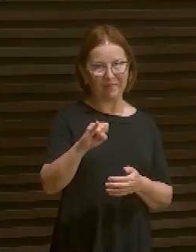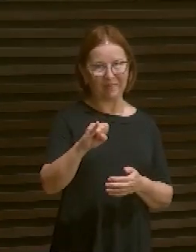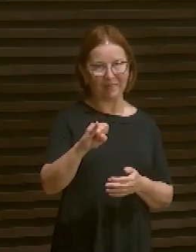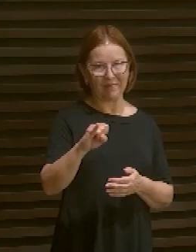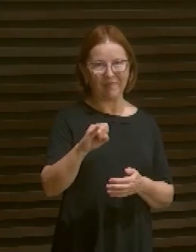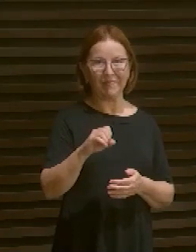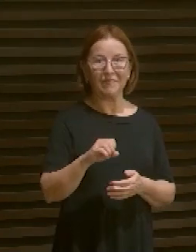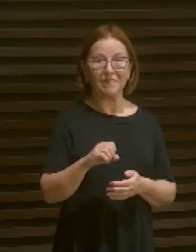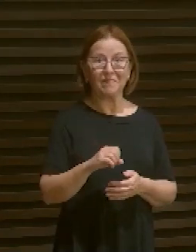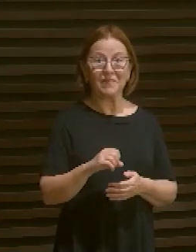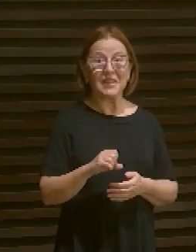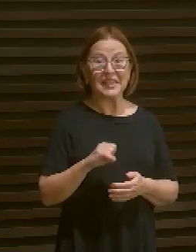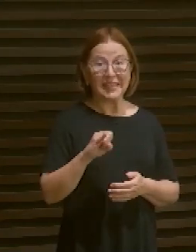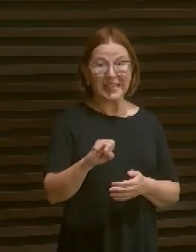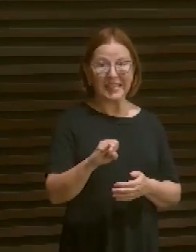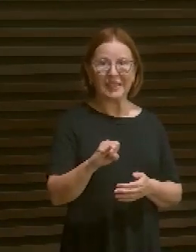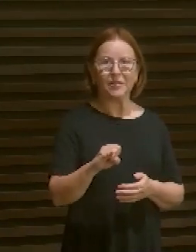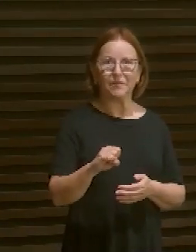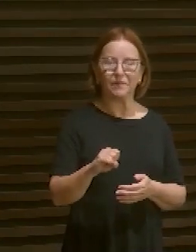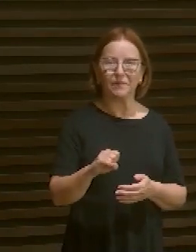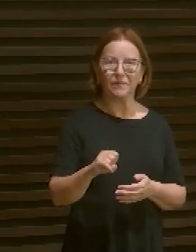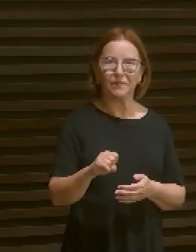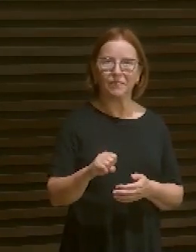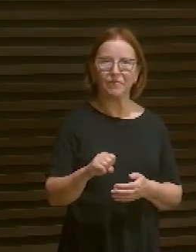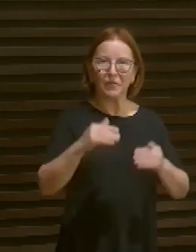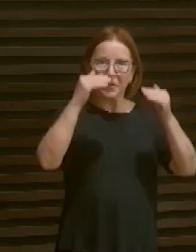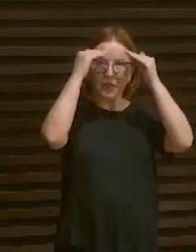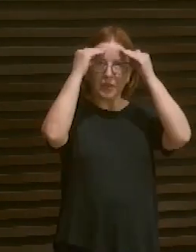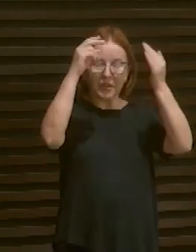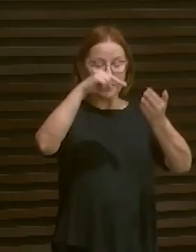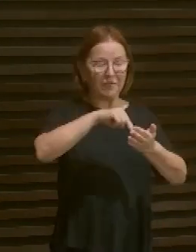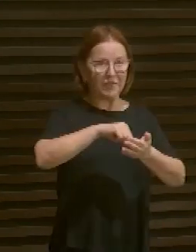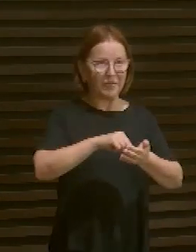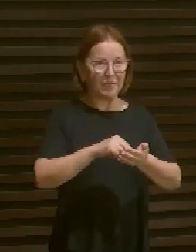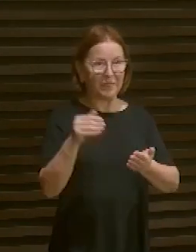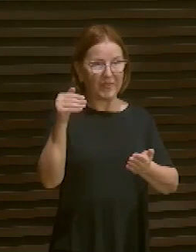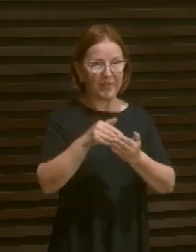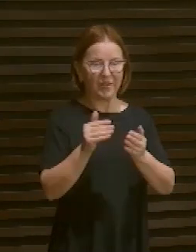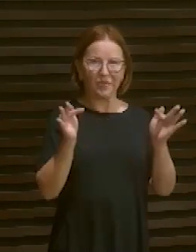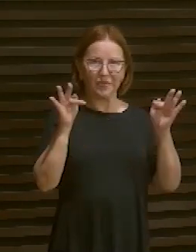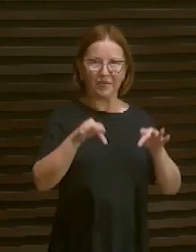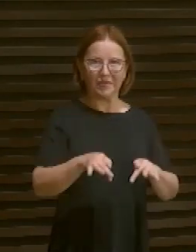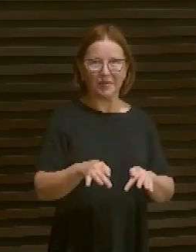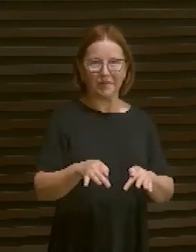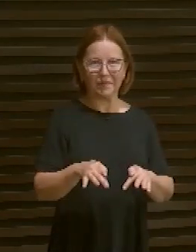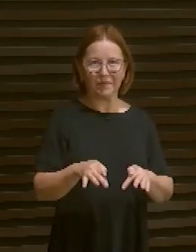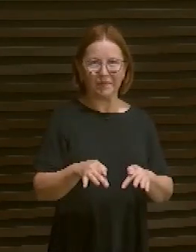que, guardemos firmes, até ao fim,